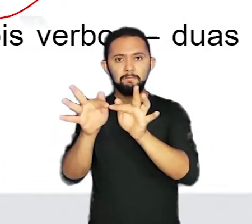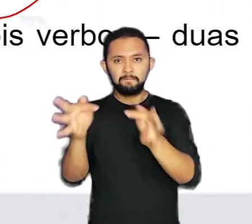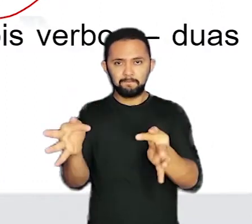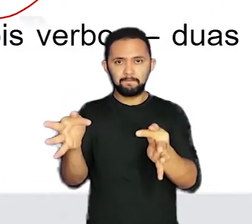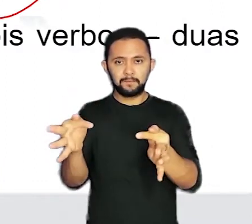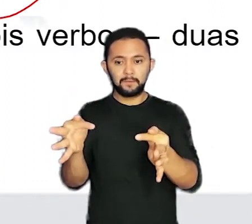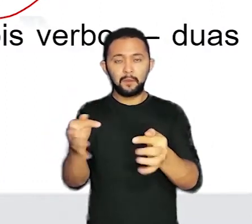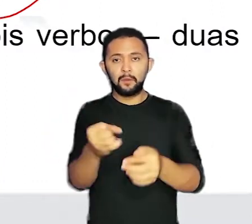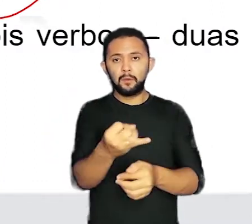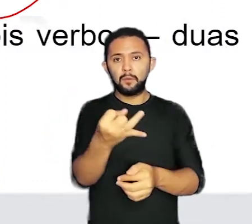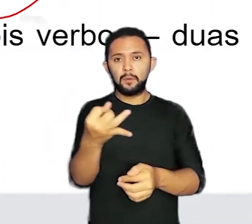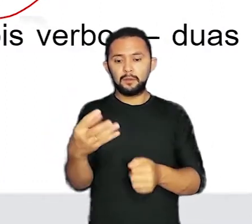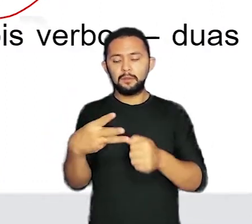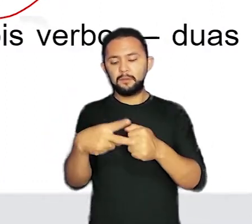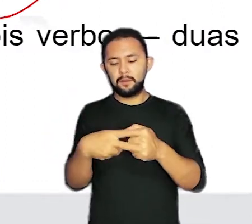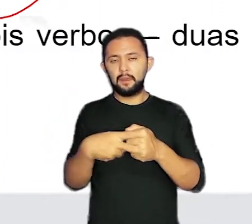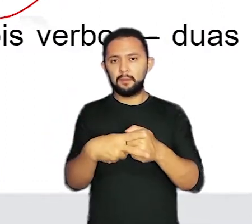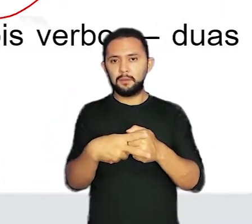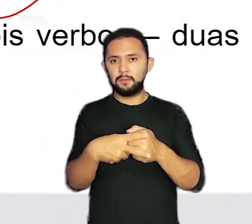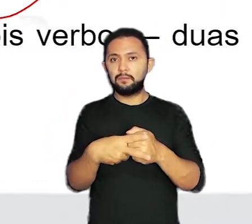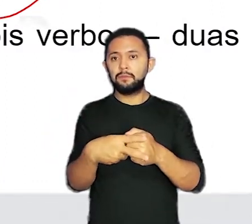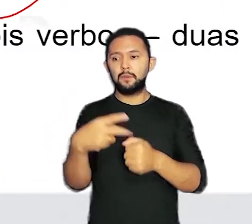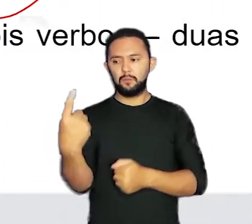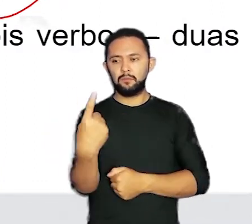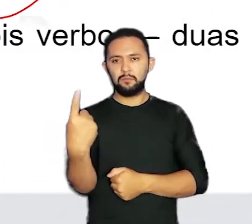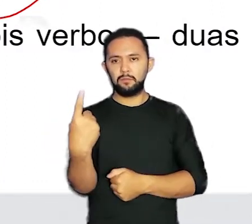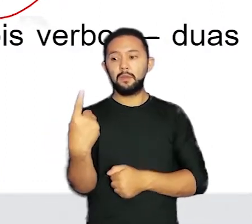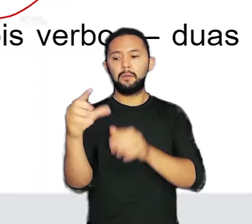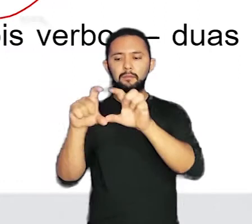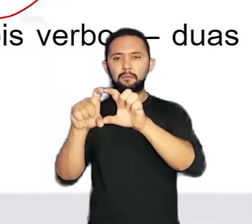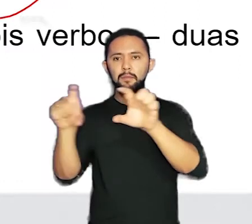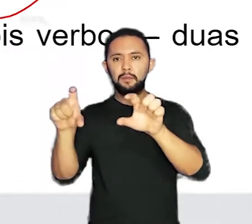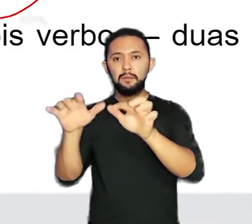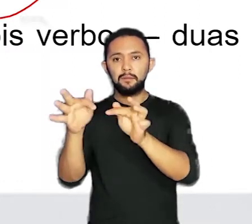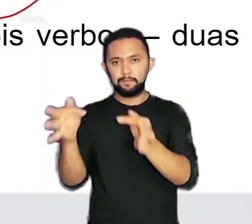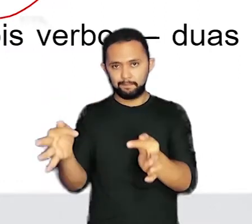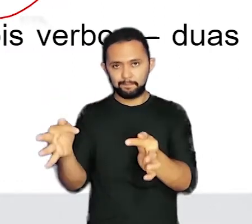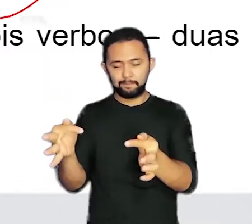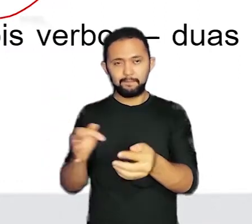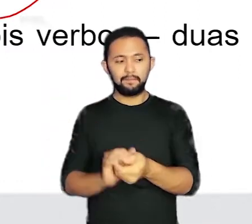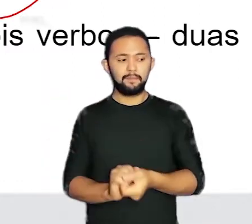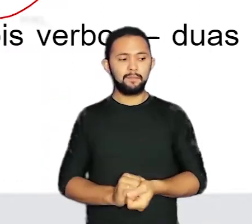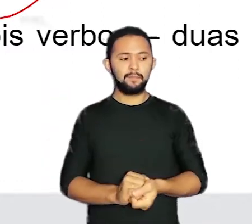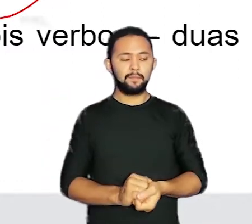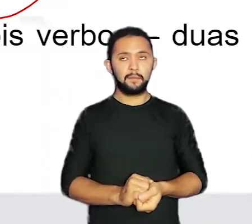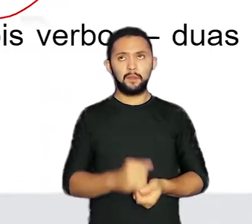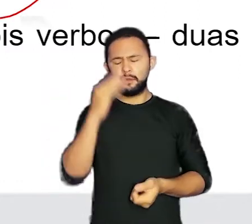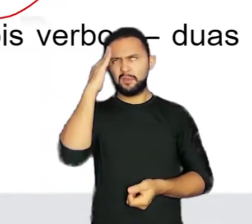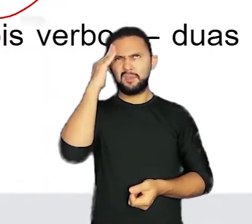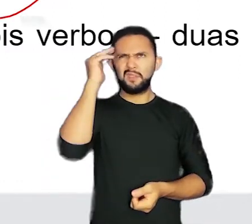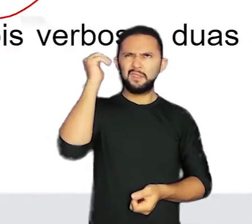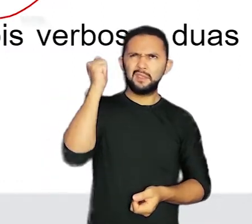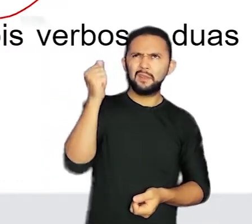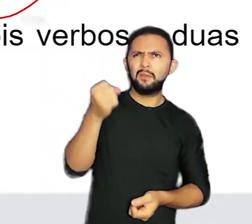Então a quantidade de verbo, repetindo, é o número de orações. Então não sei quantos exercícios havia